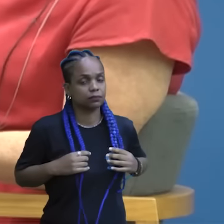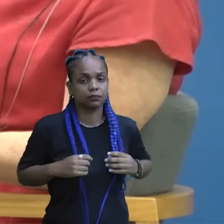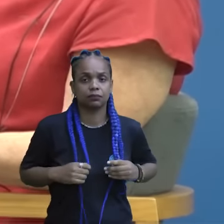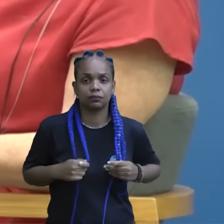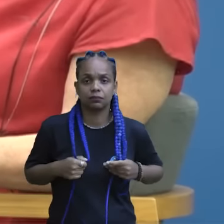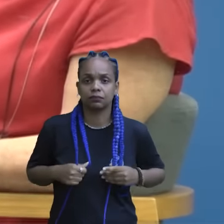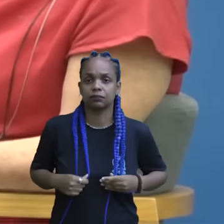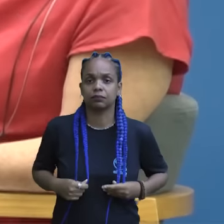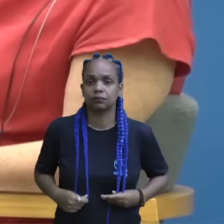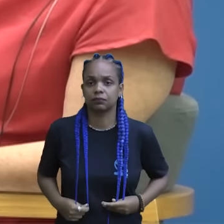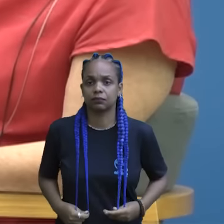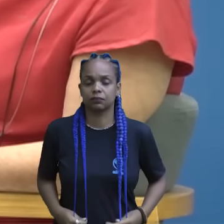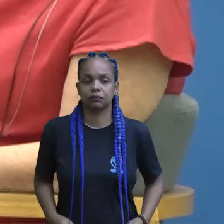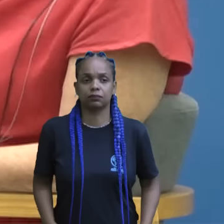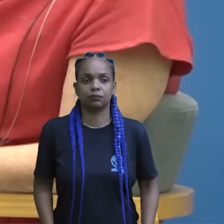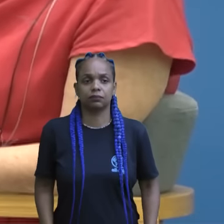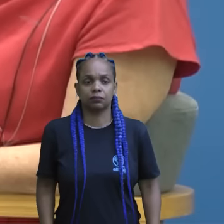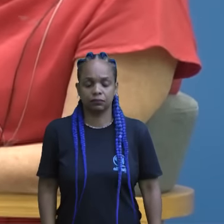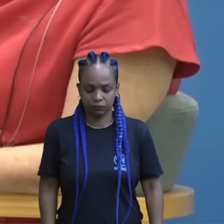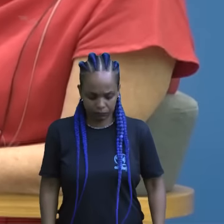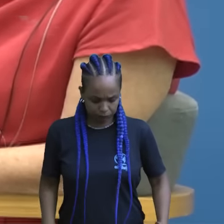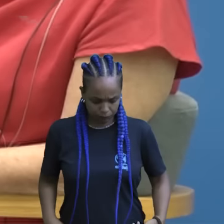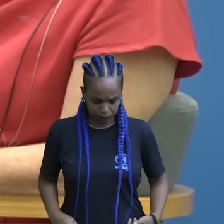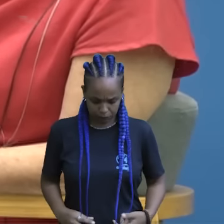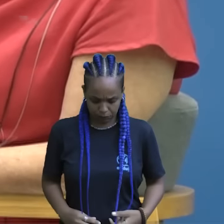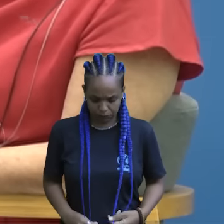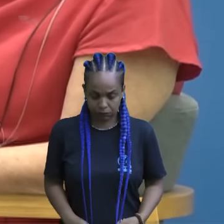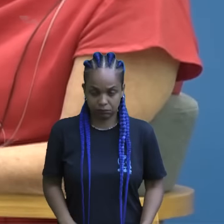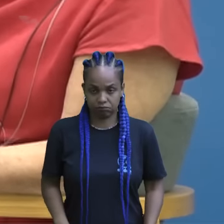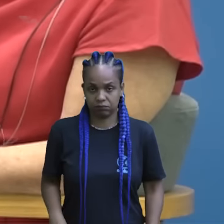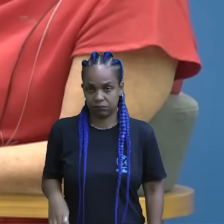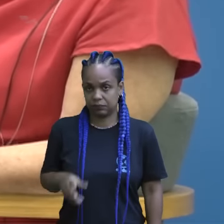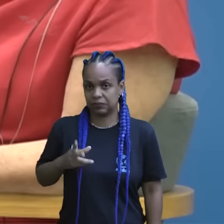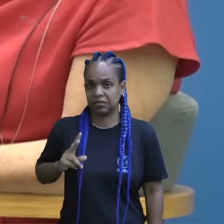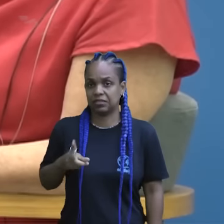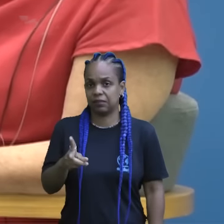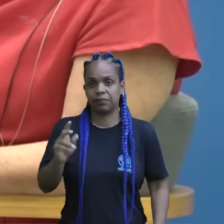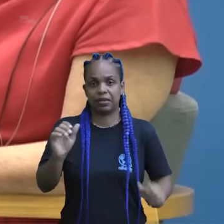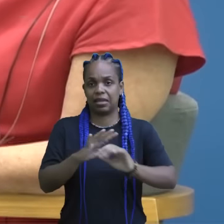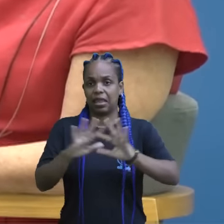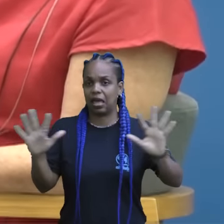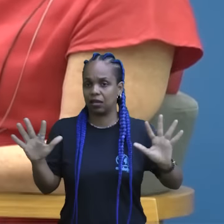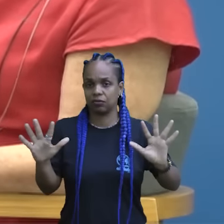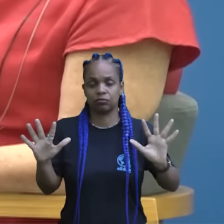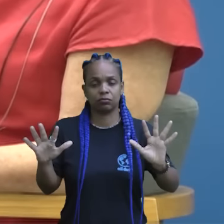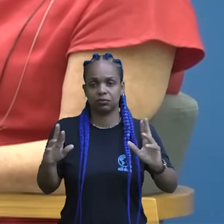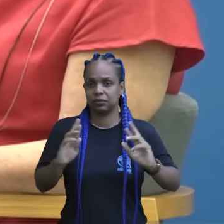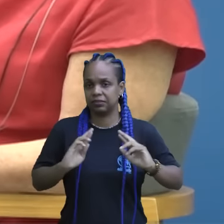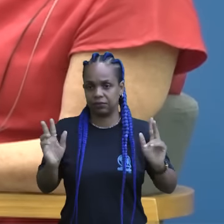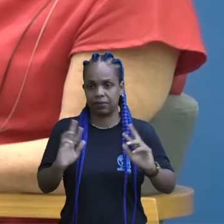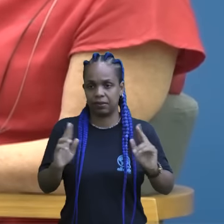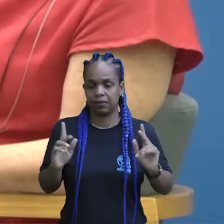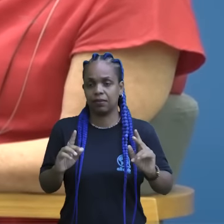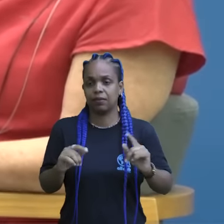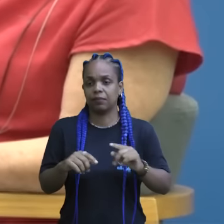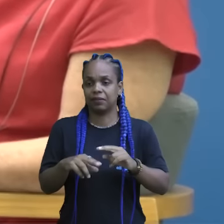até hoje não é. Ele publicava como crônica, às vezes, a coisa que era conto. E o conto,